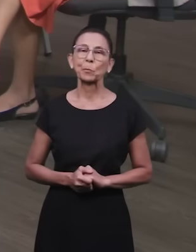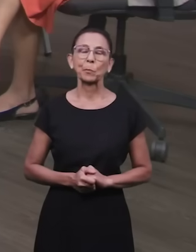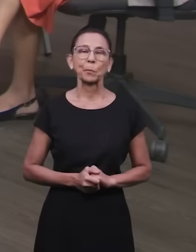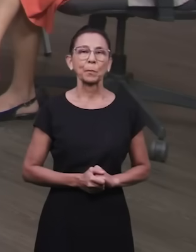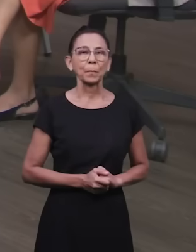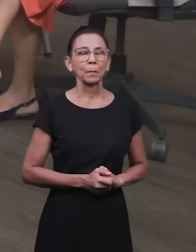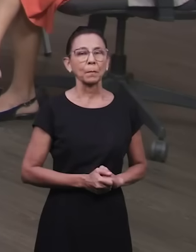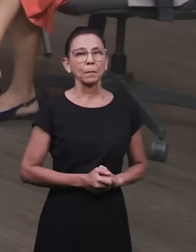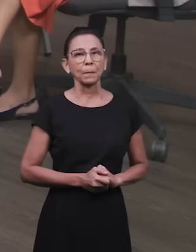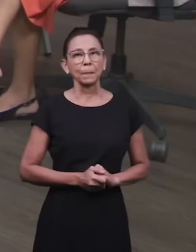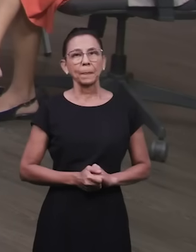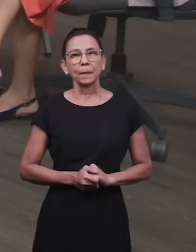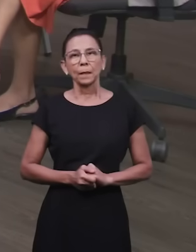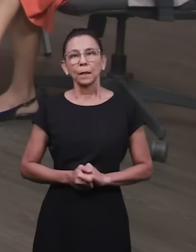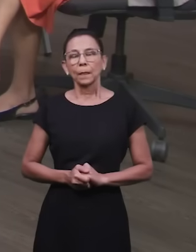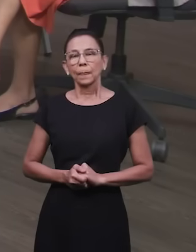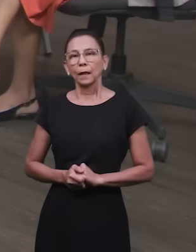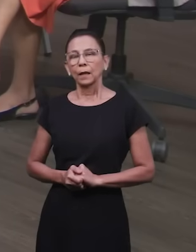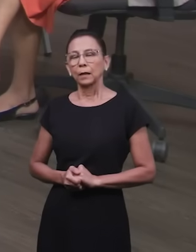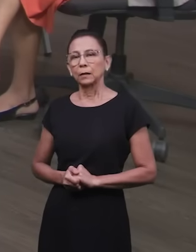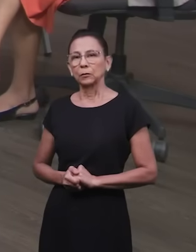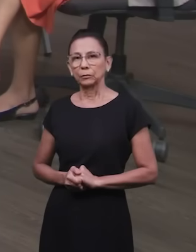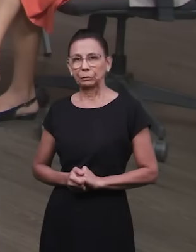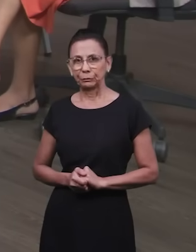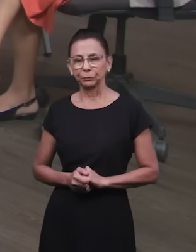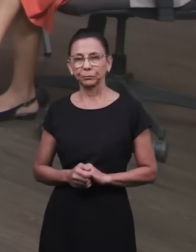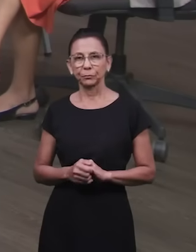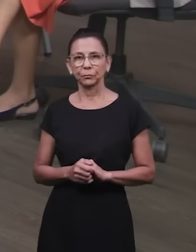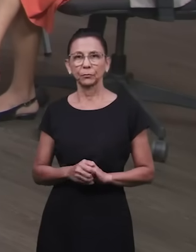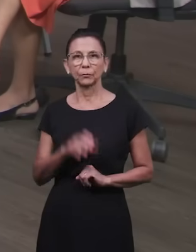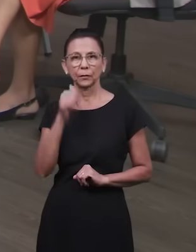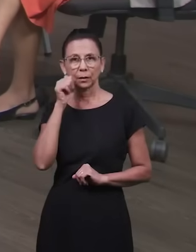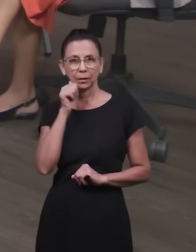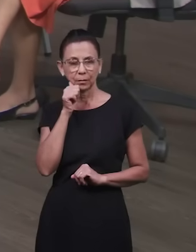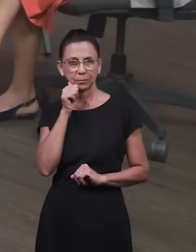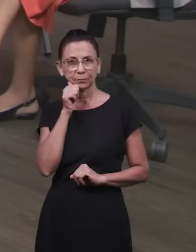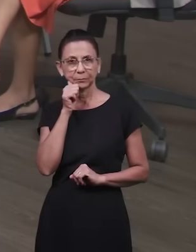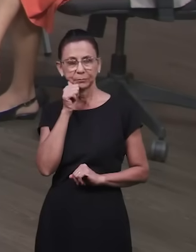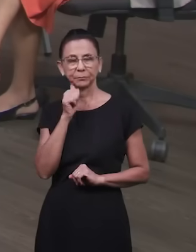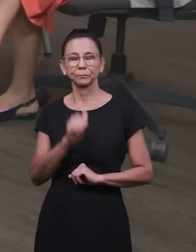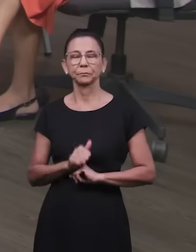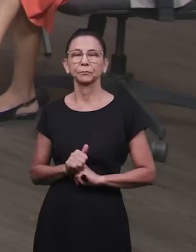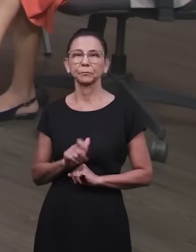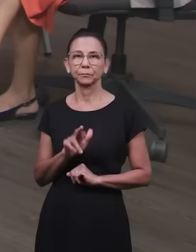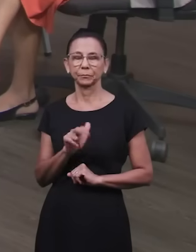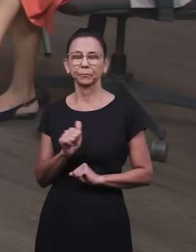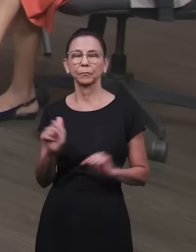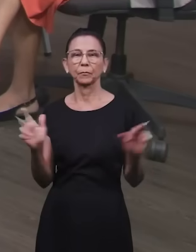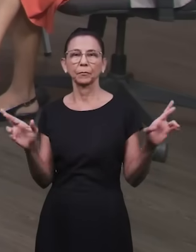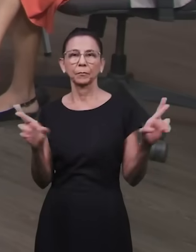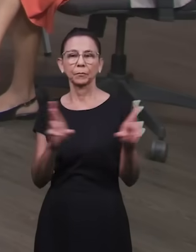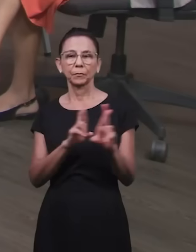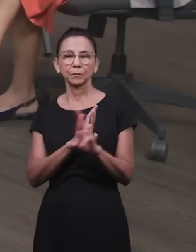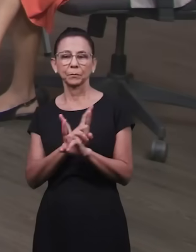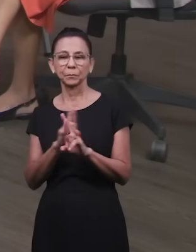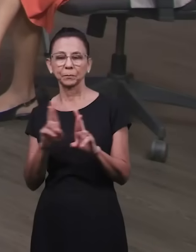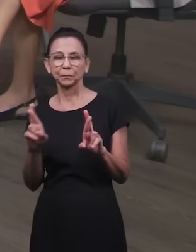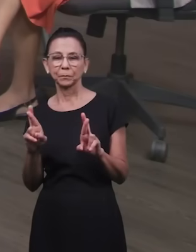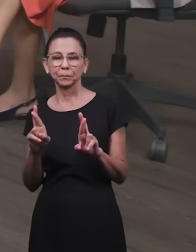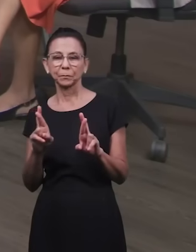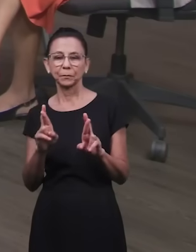E olha só, a irmã faz uma associação entre essa questão de ansiedade